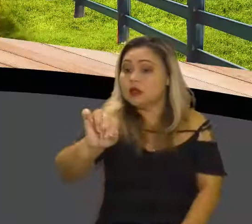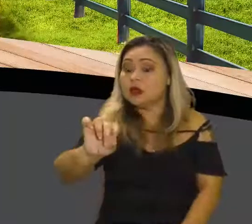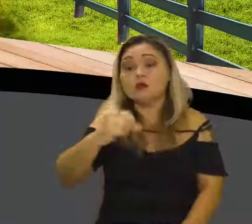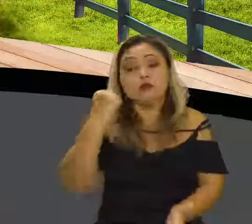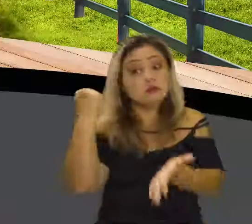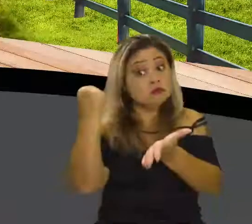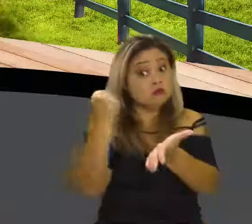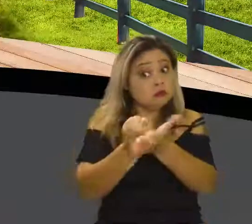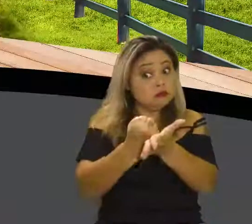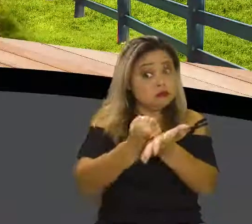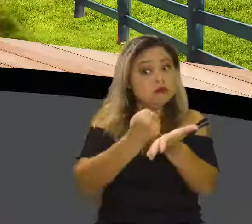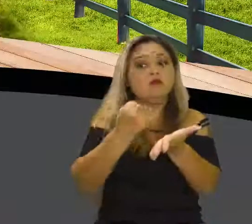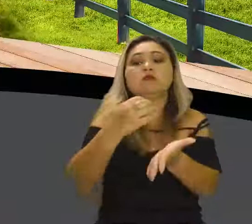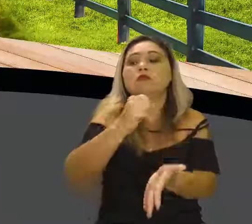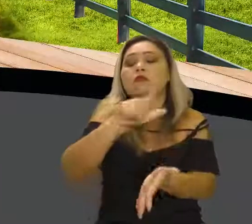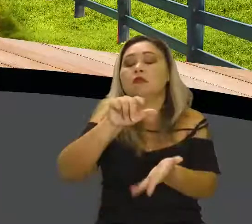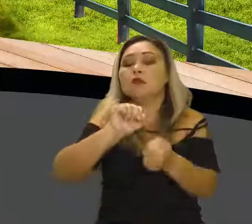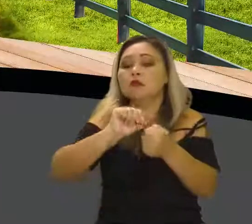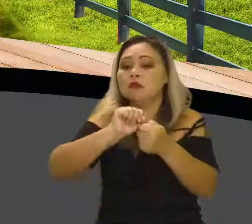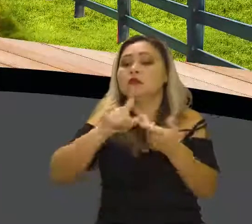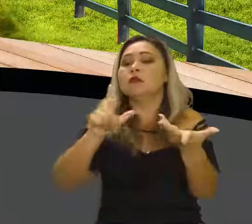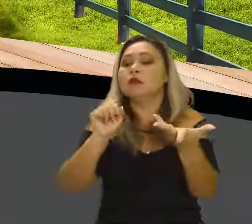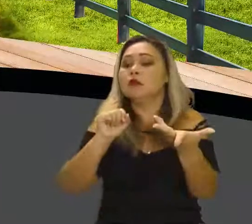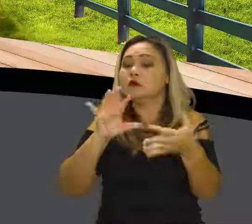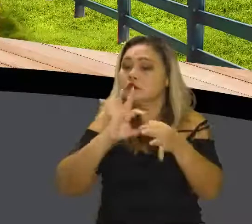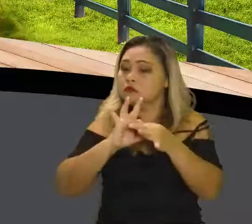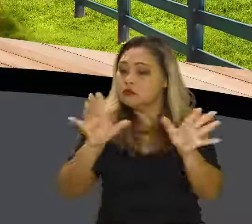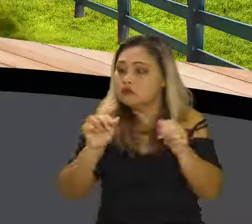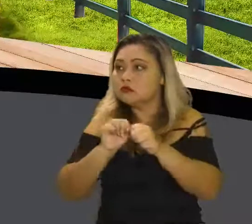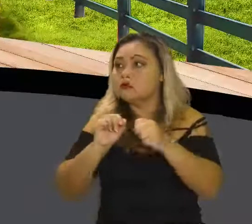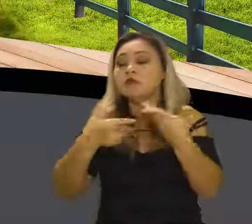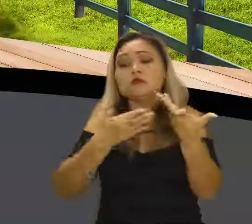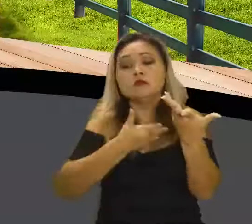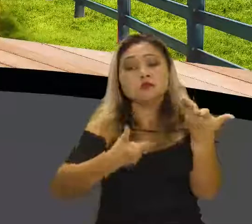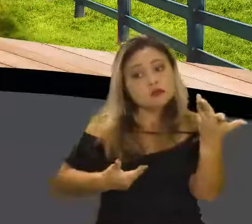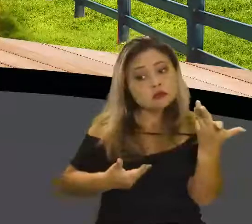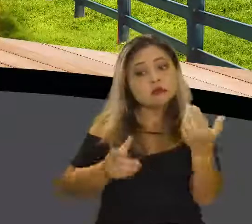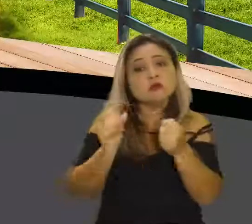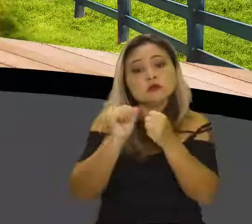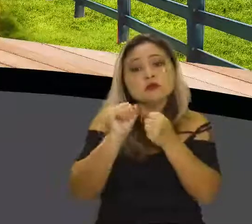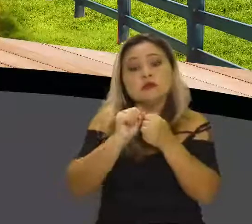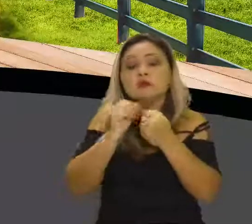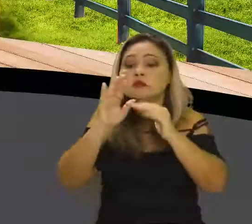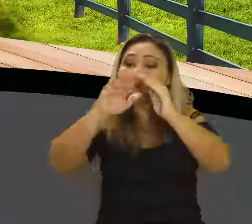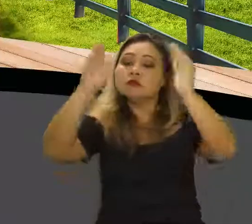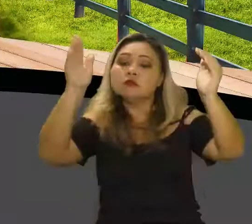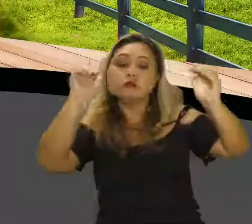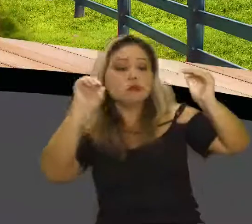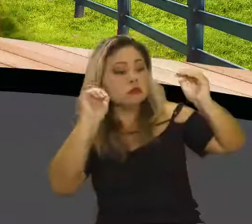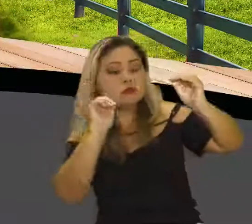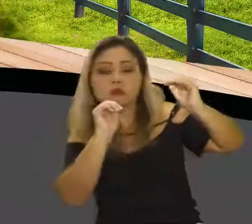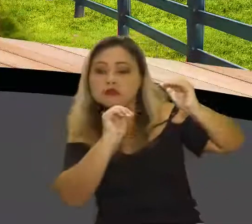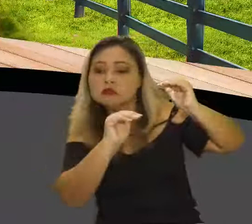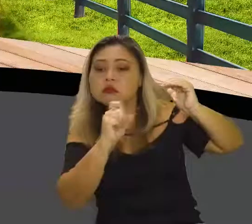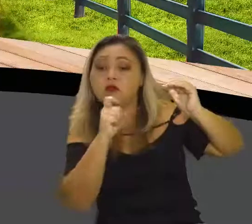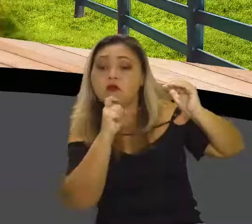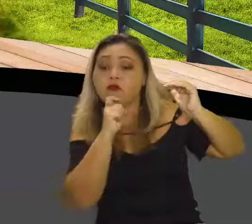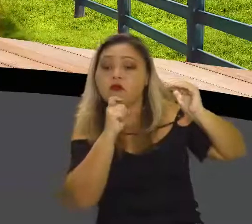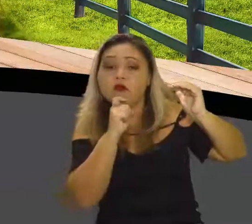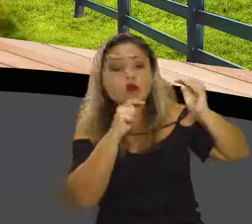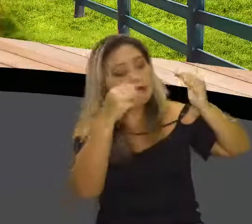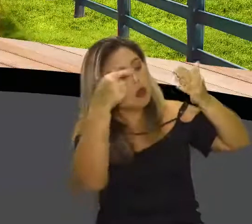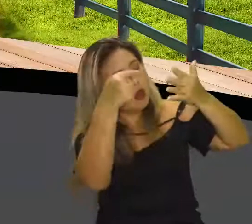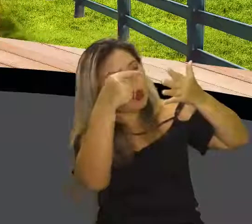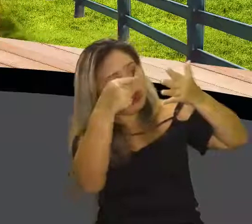um selo da vigilância sanitária para ver se não está... É igual um frigorífico, né? Então, um abatedouro. Tem todos